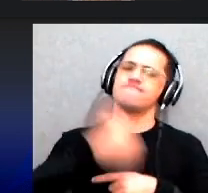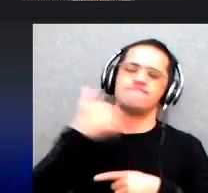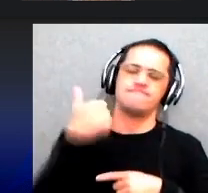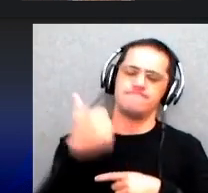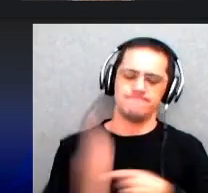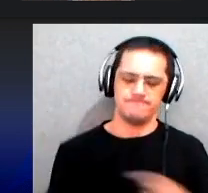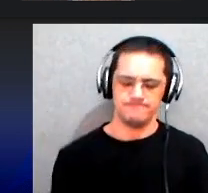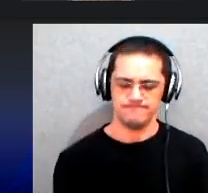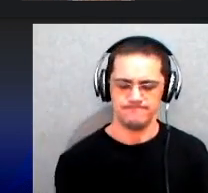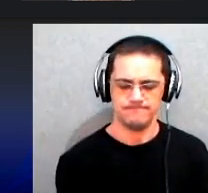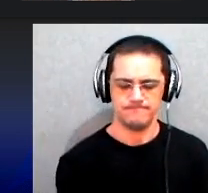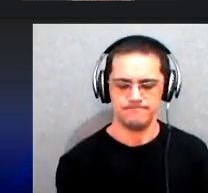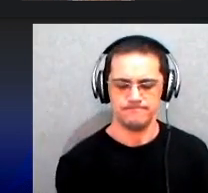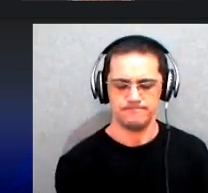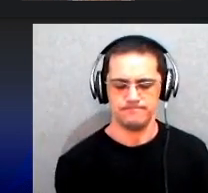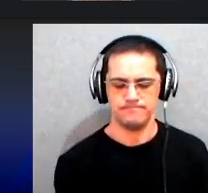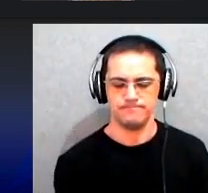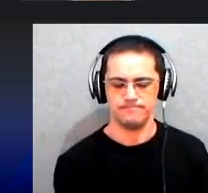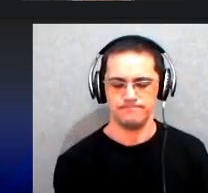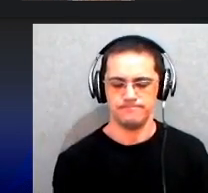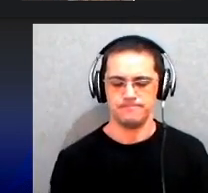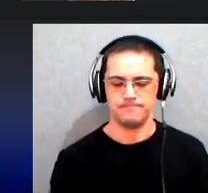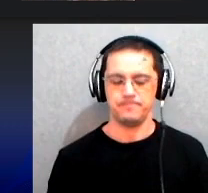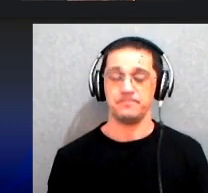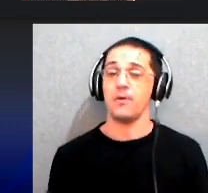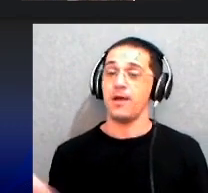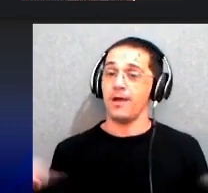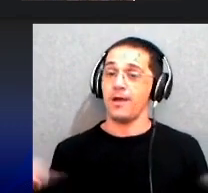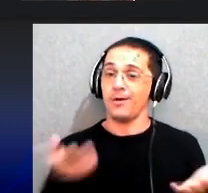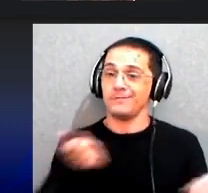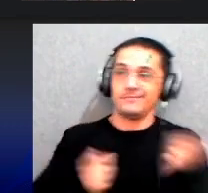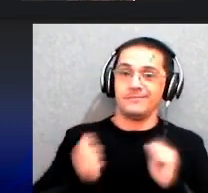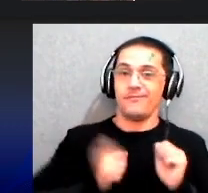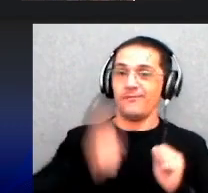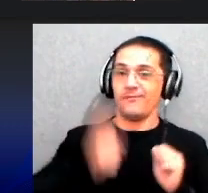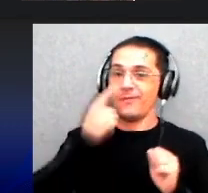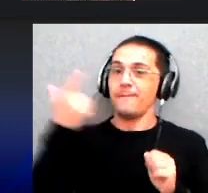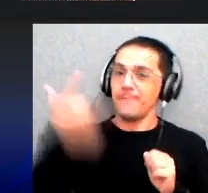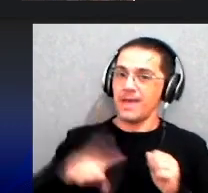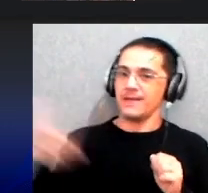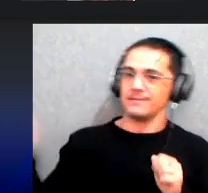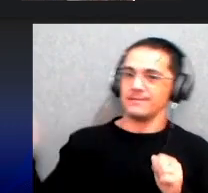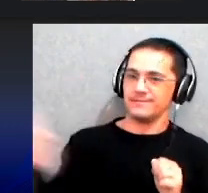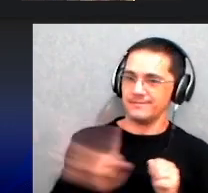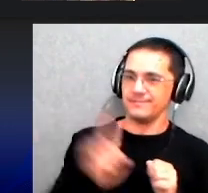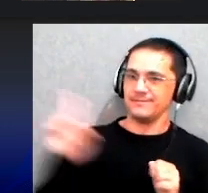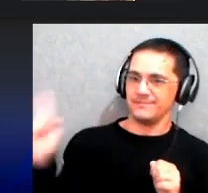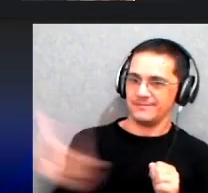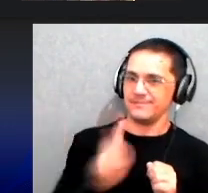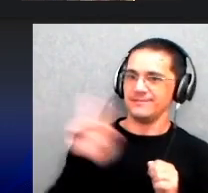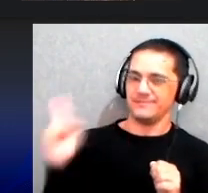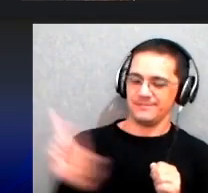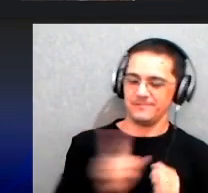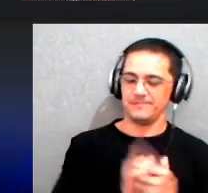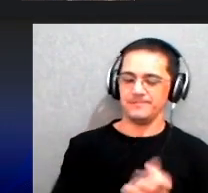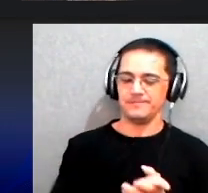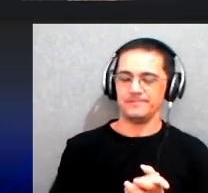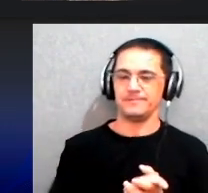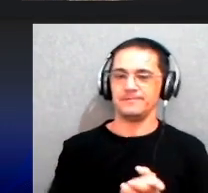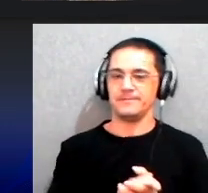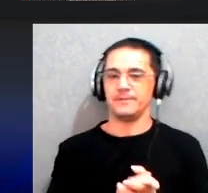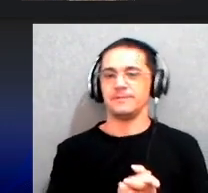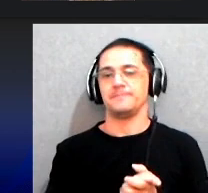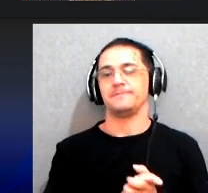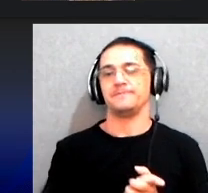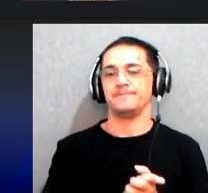Estamos ansiosos para ouvir agora os demais debatedores. Passo, então, a palavra ao nosso presidente da CRIERGS, doutor